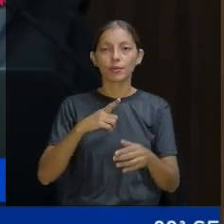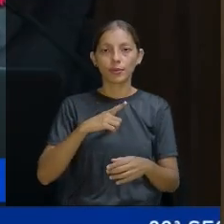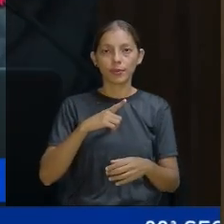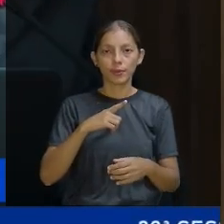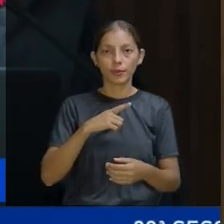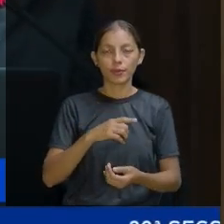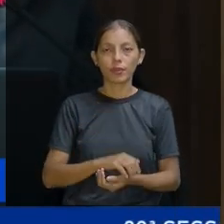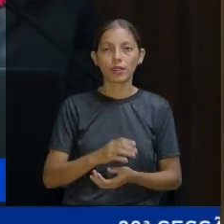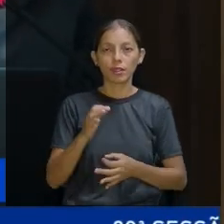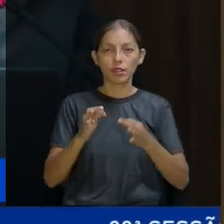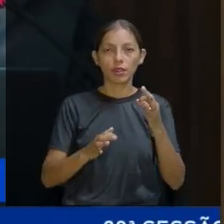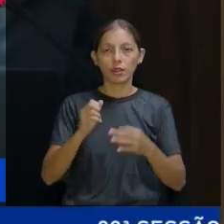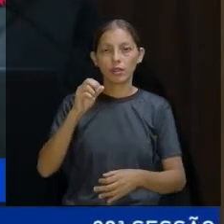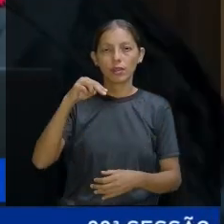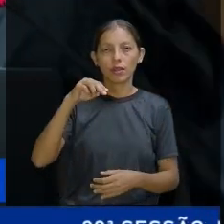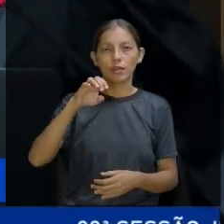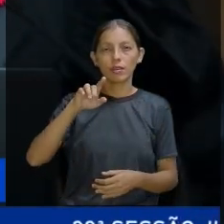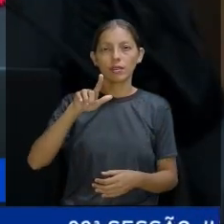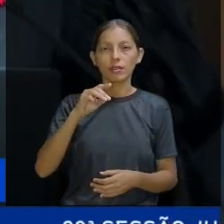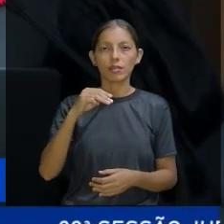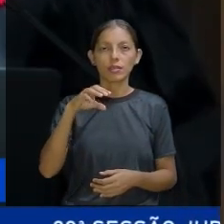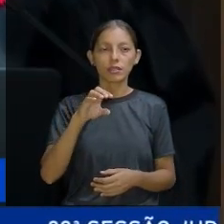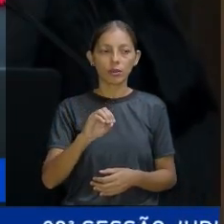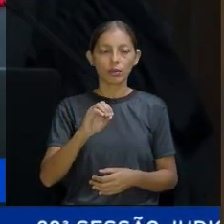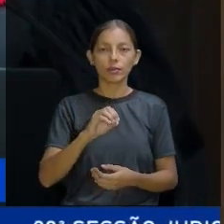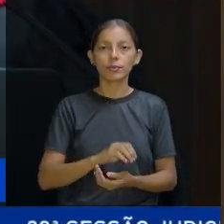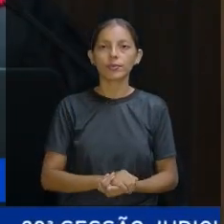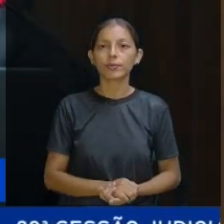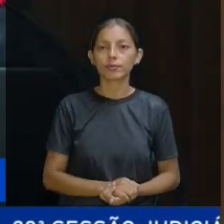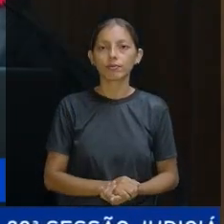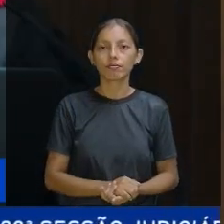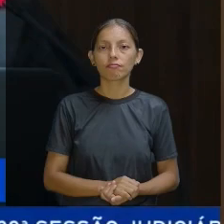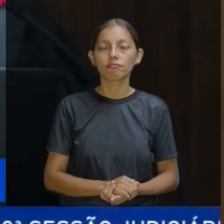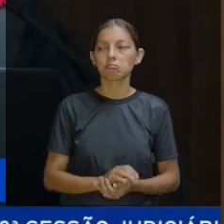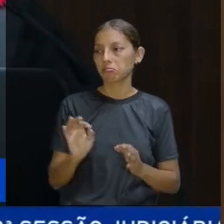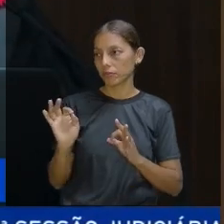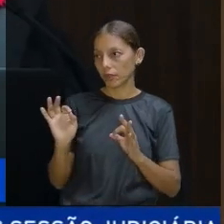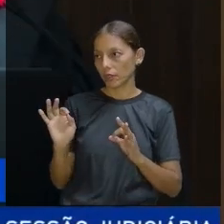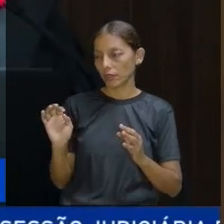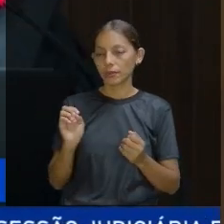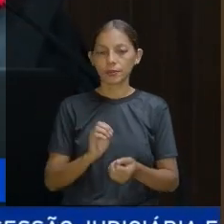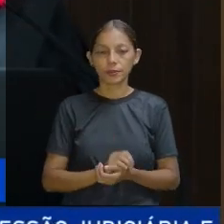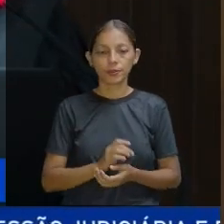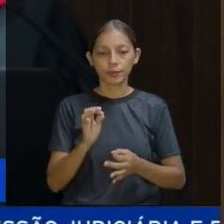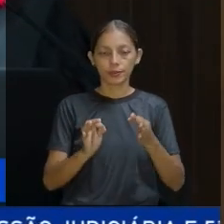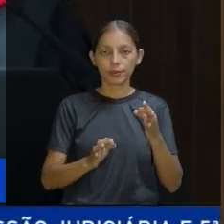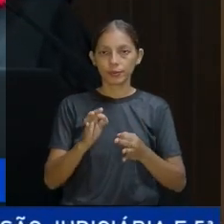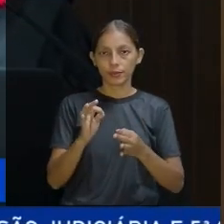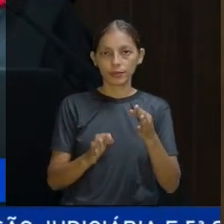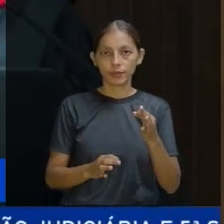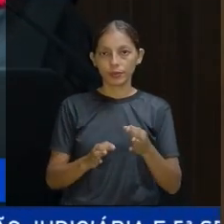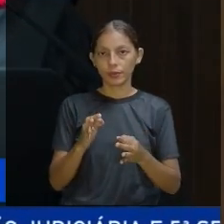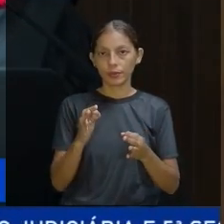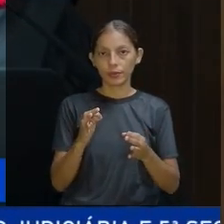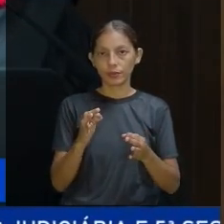Anselmo Gonçalves, tem alguma? Nenhuma, senhor presidente. Não. Juiz